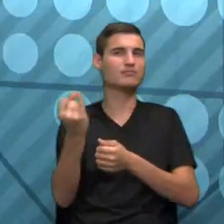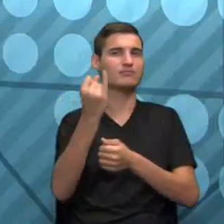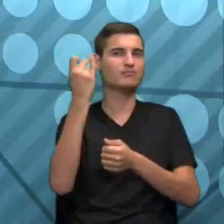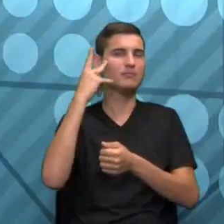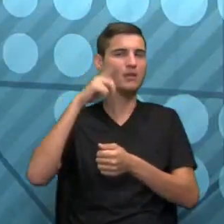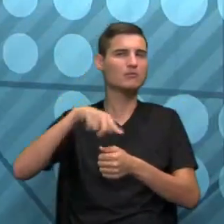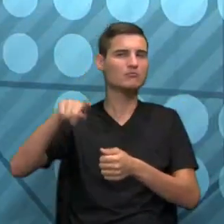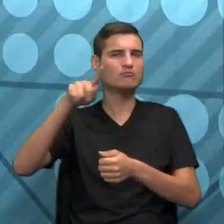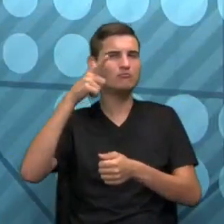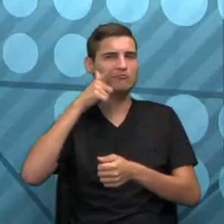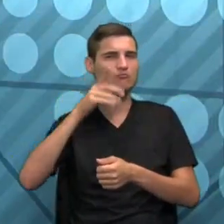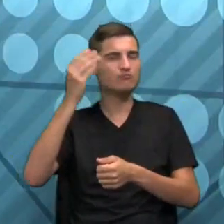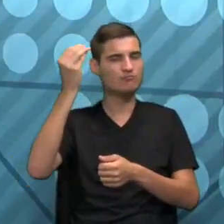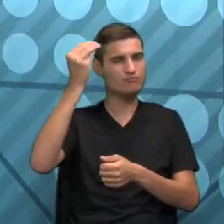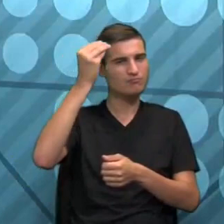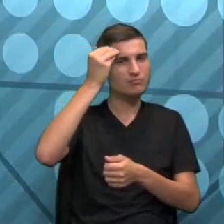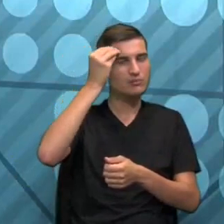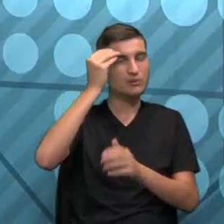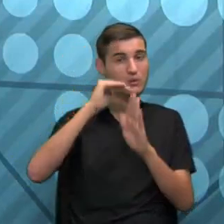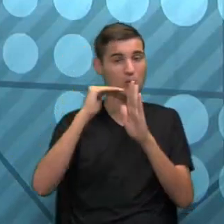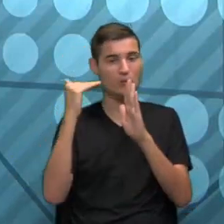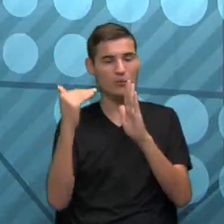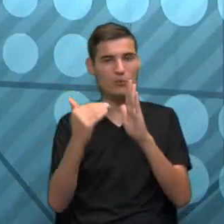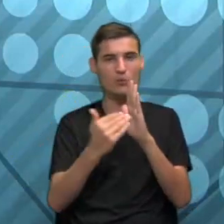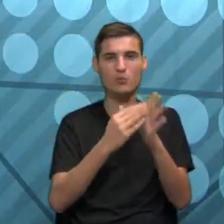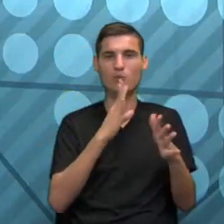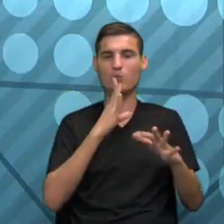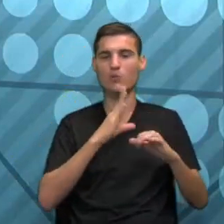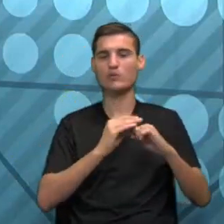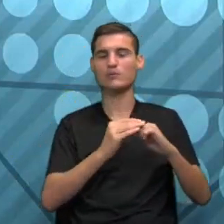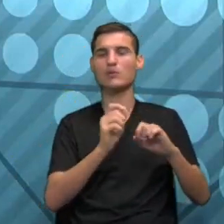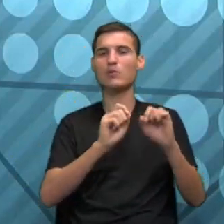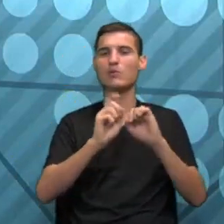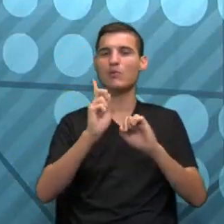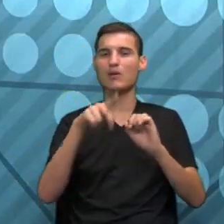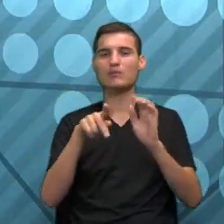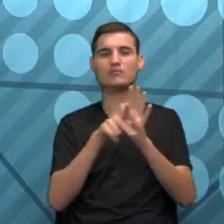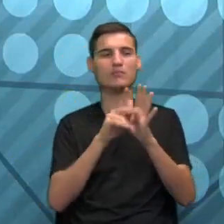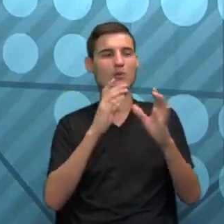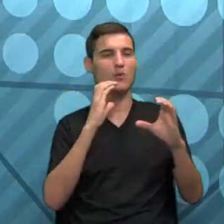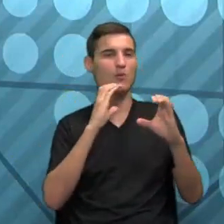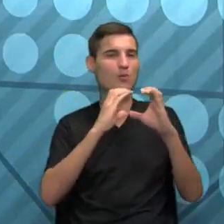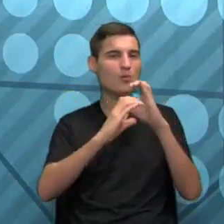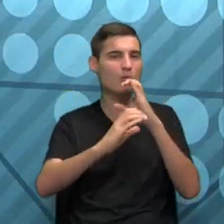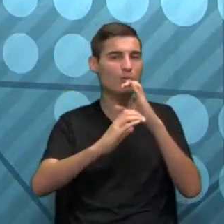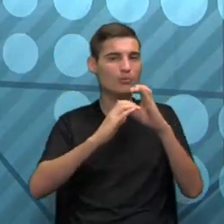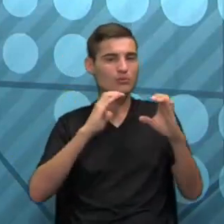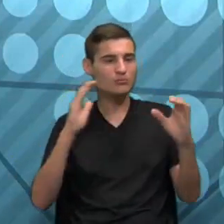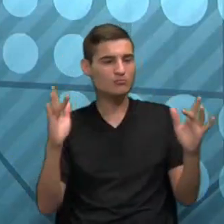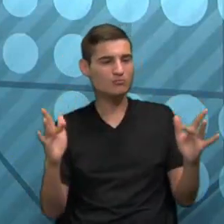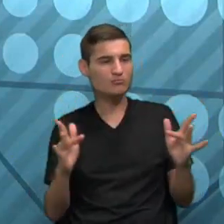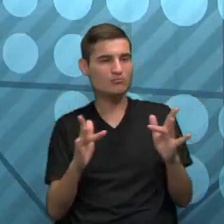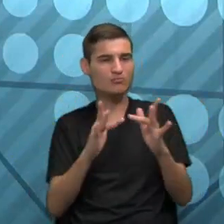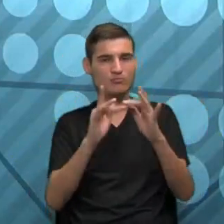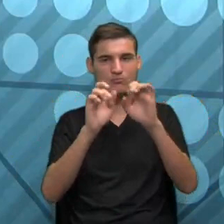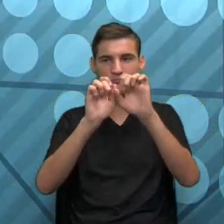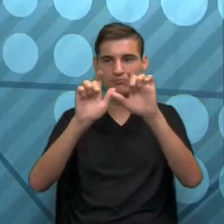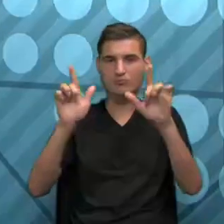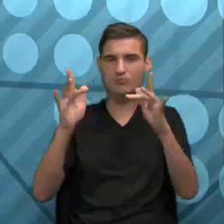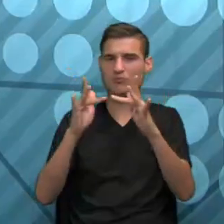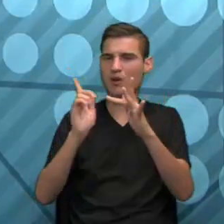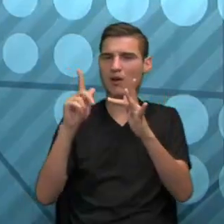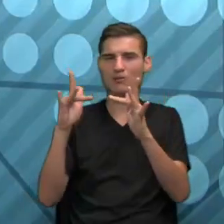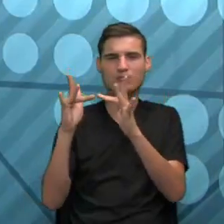ter aí com você esses conhecimentos relacionados às telecomunicações. A gente sabe que a telecomunicação está em todo lugar, ela